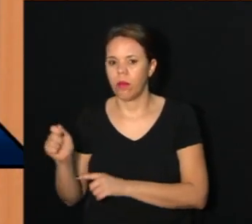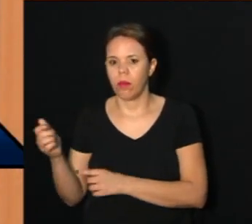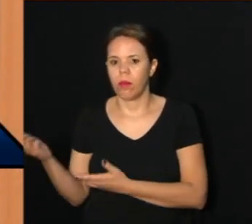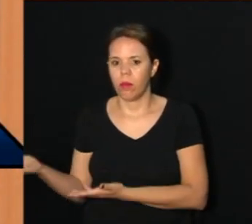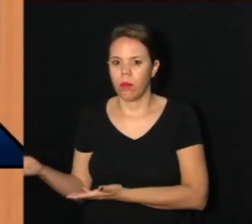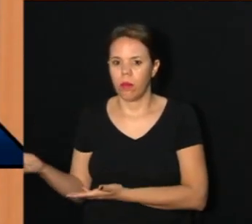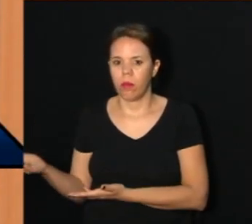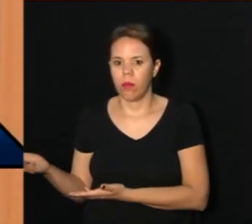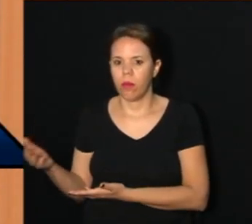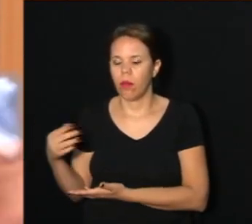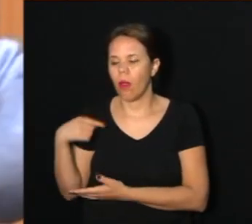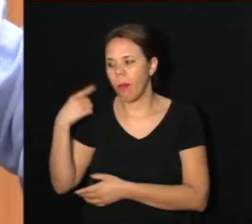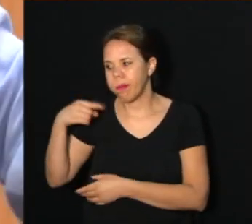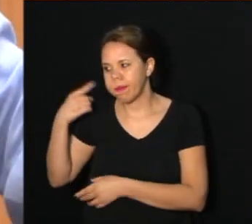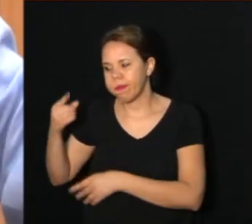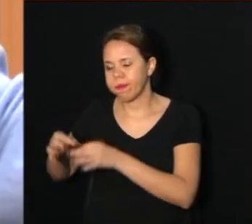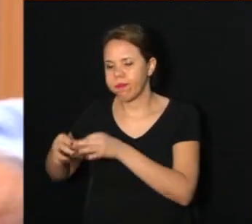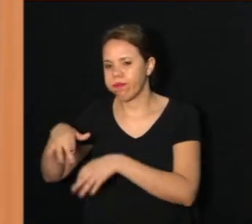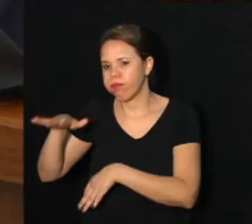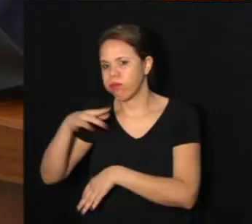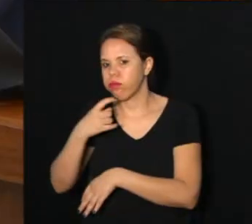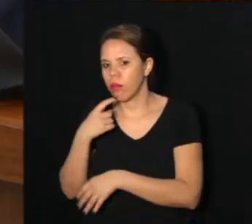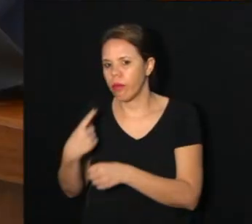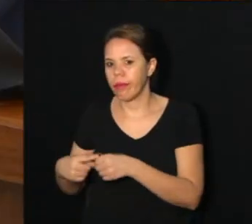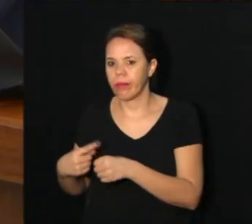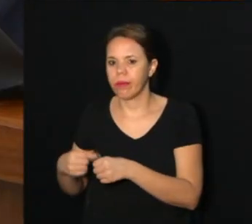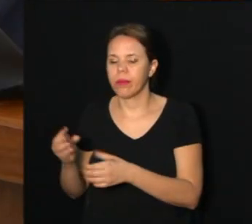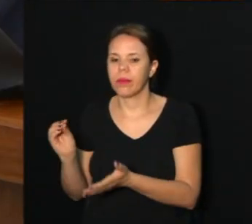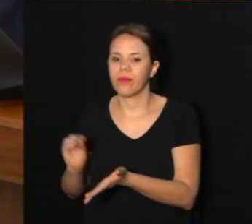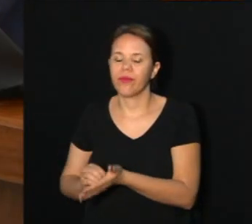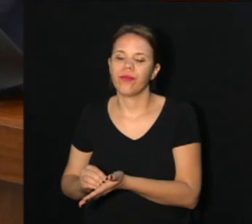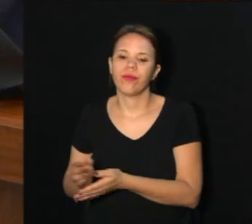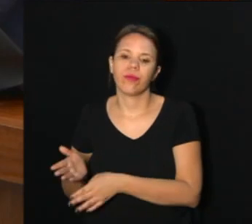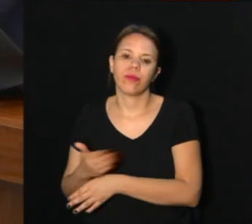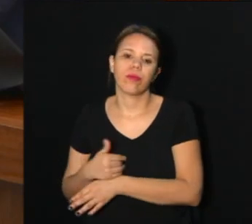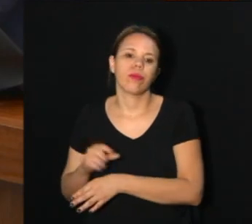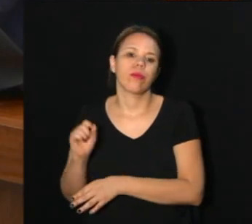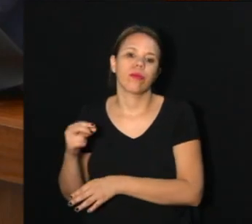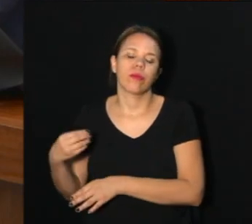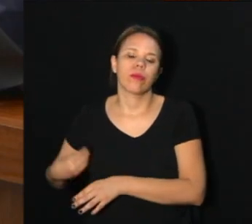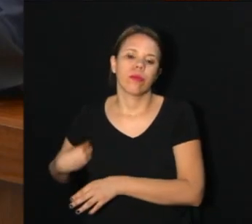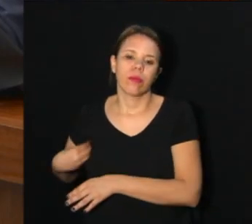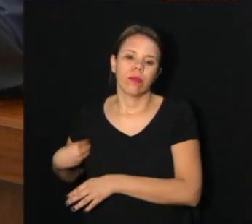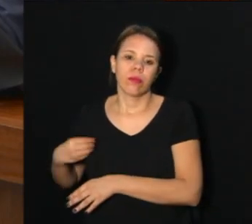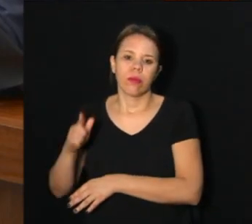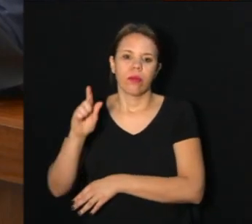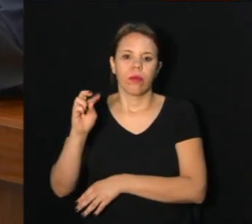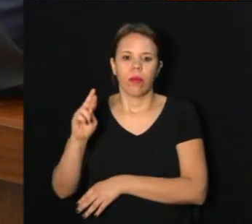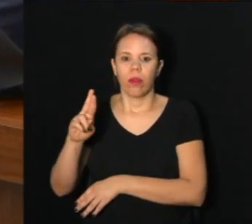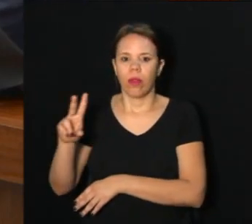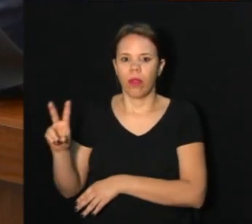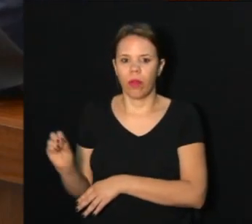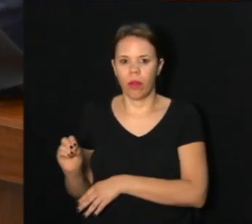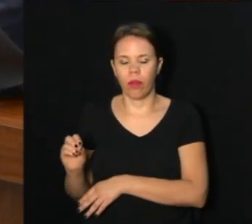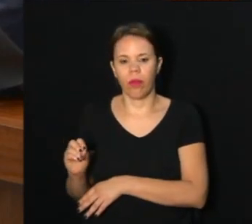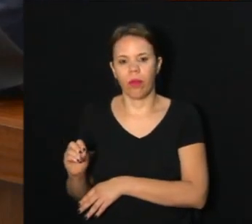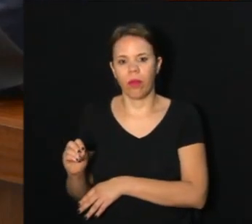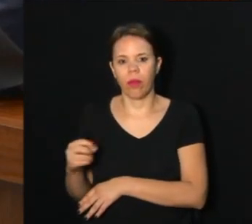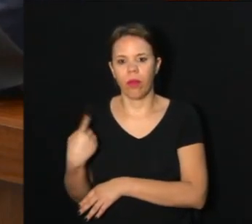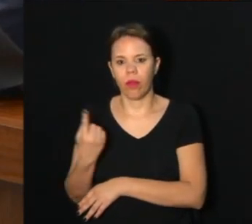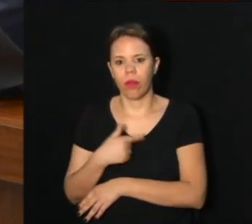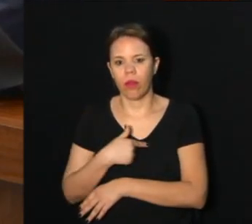dos Procuradores do município de Campinas. Sem antes registrar, eu quero só registrar a presença do Gustavo Zucato,